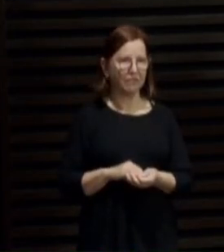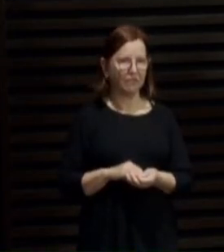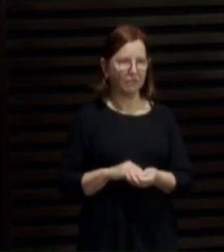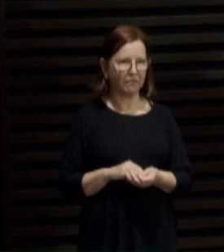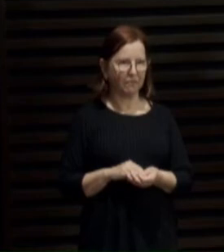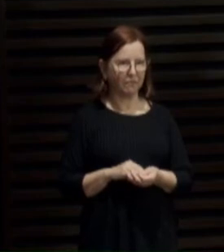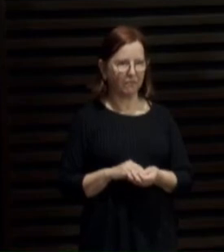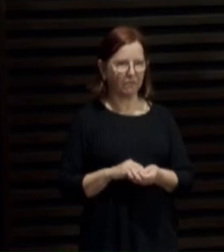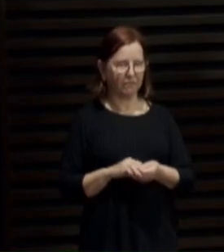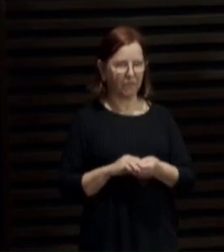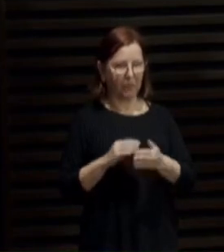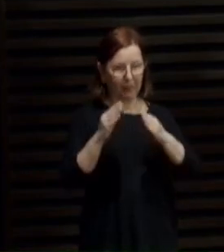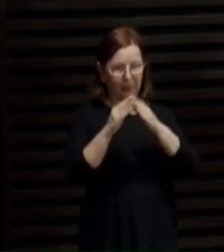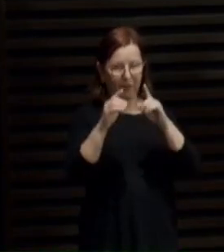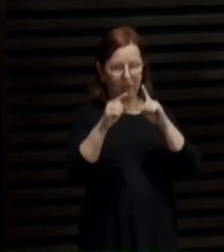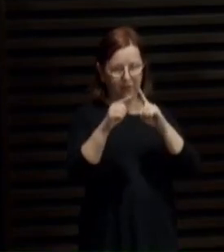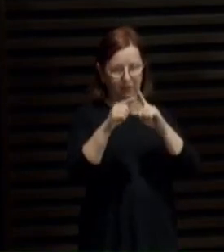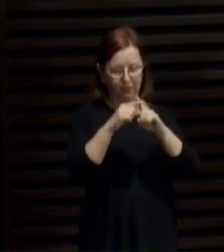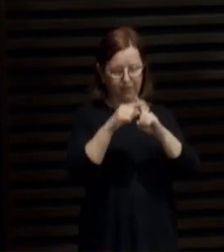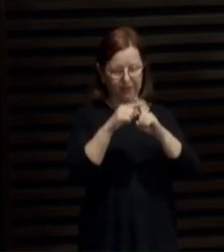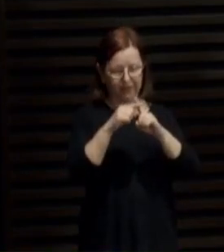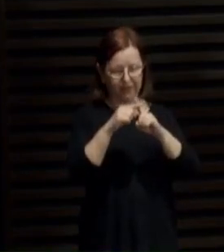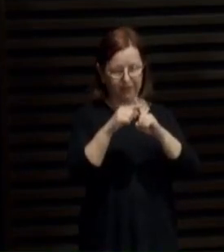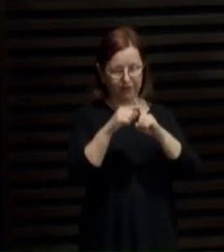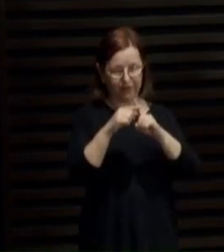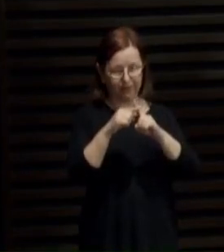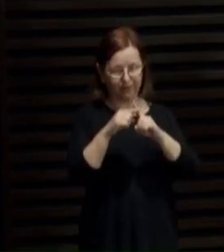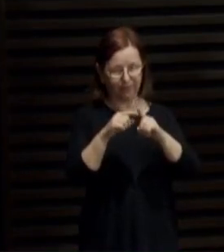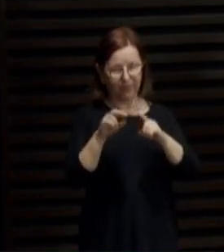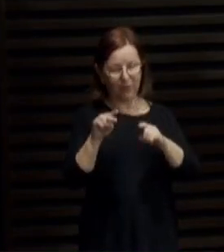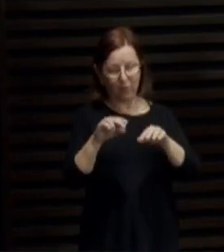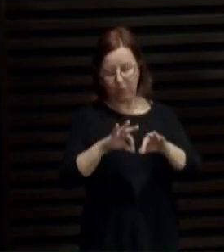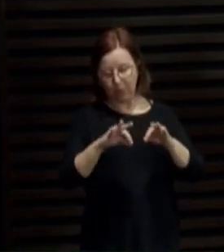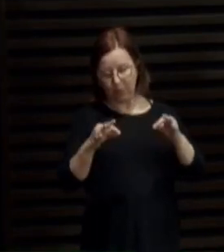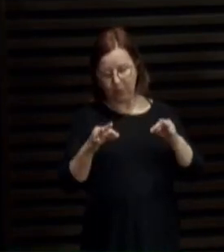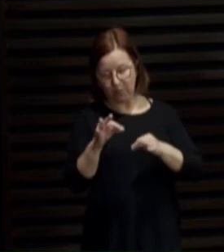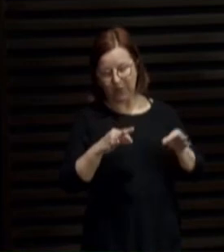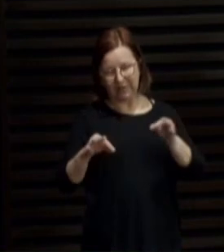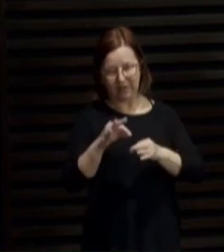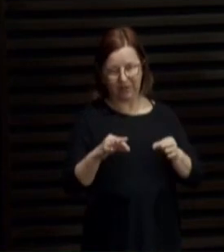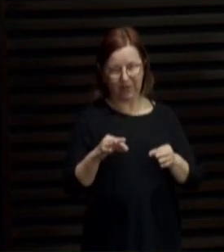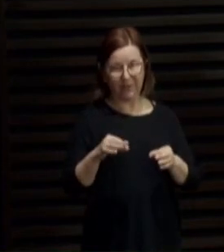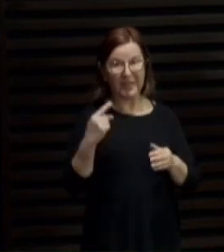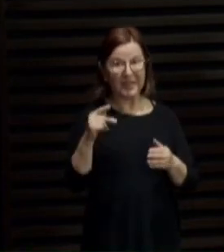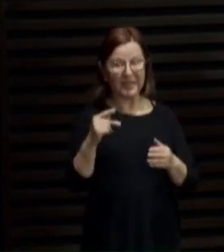como organismo e os seus membros como integrantes, deve haver um pacto